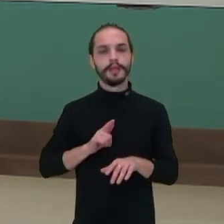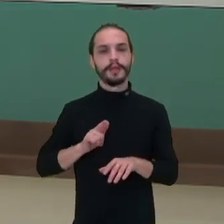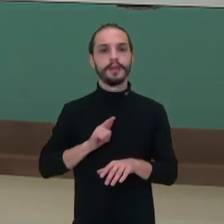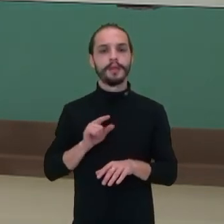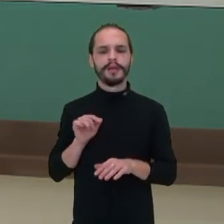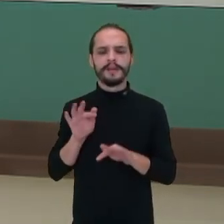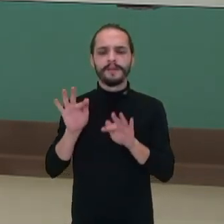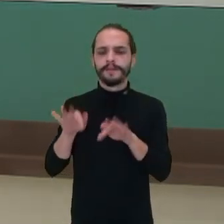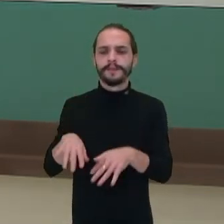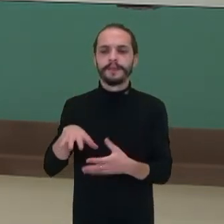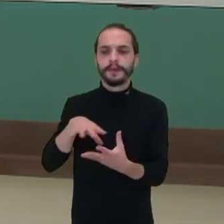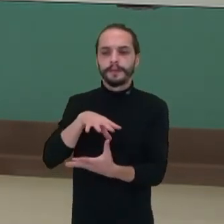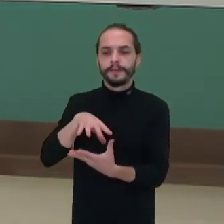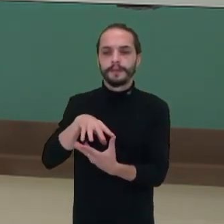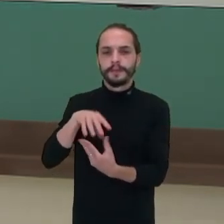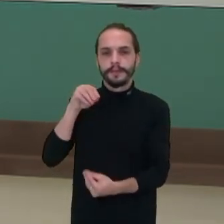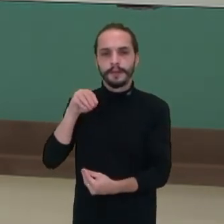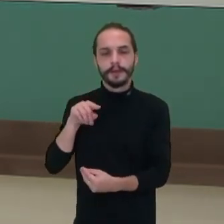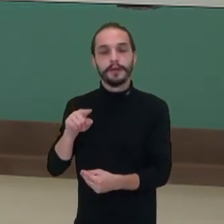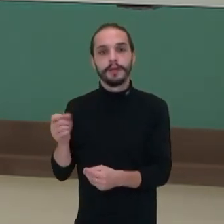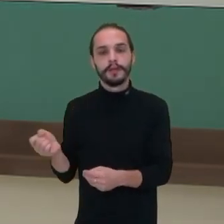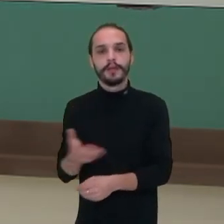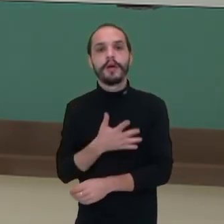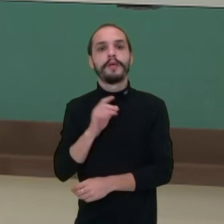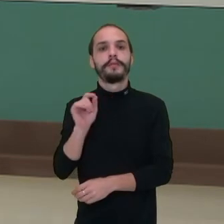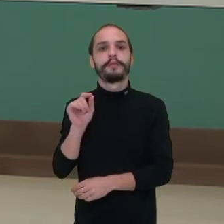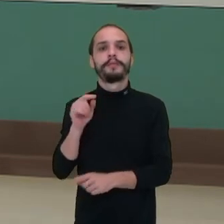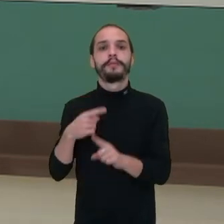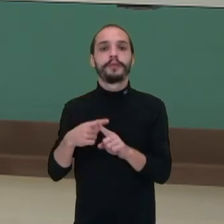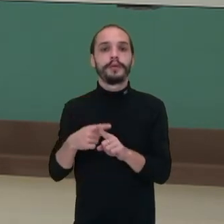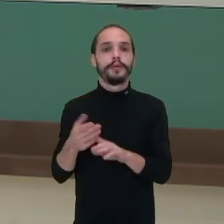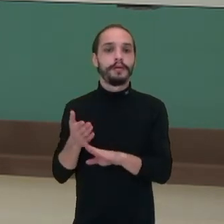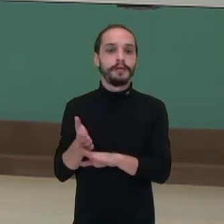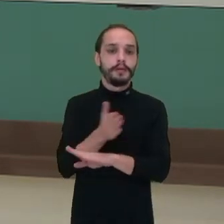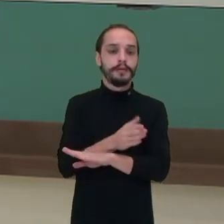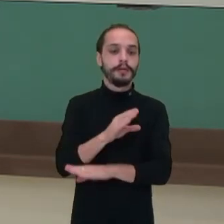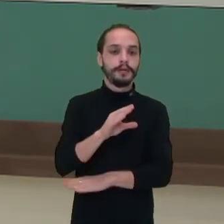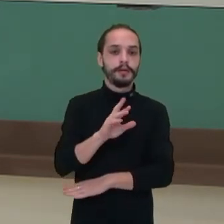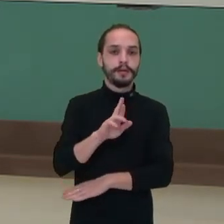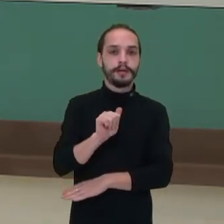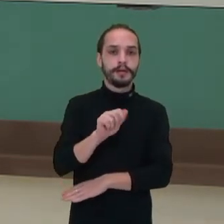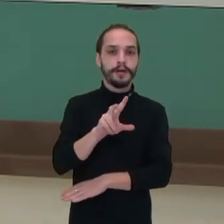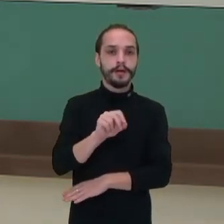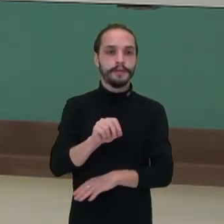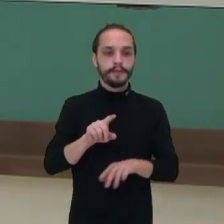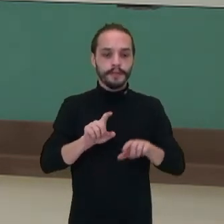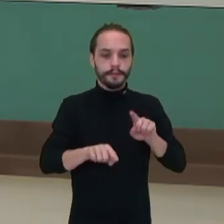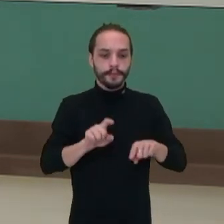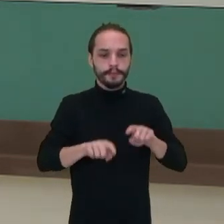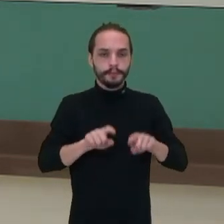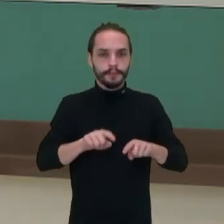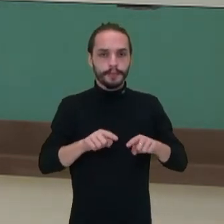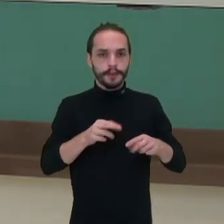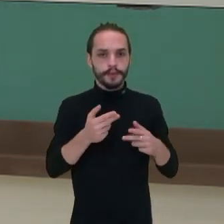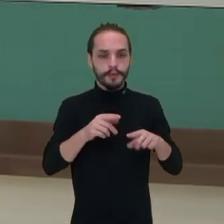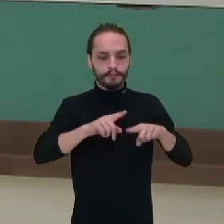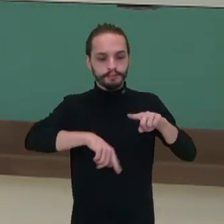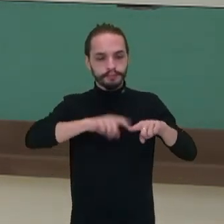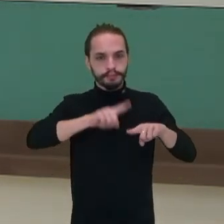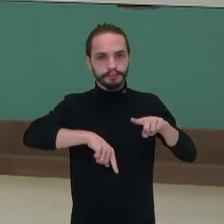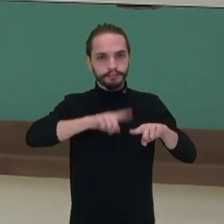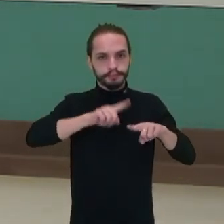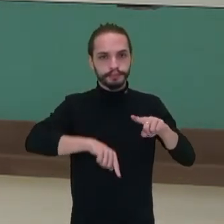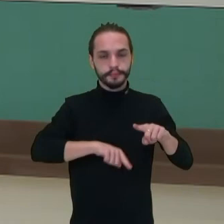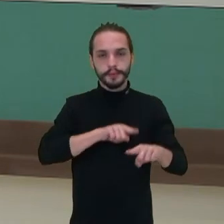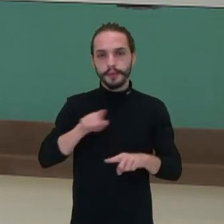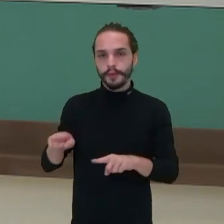quase início do classicismo, ele vai dar uma inovação, porque o cravo, que era um instrumento, vamos que, dedilhado internamente, e já o piano